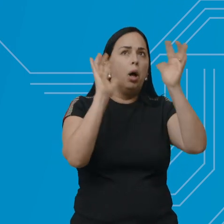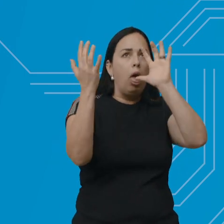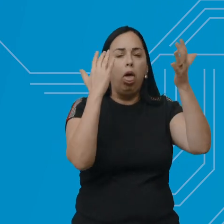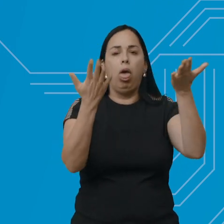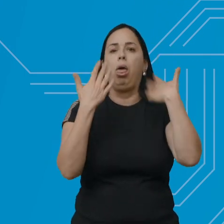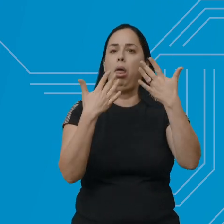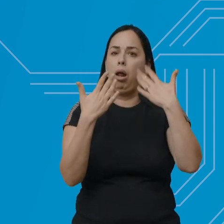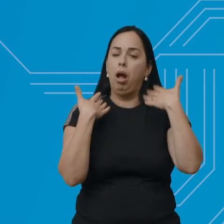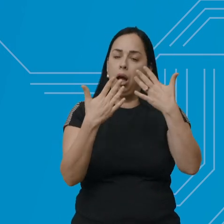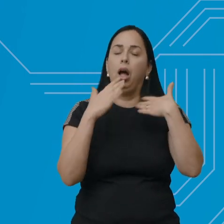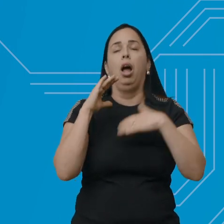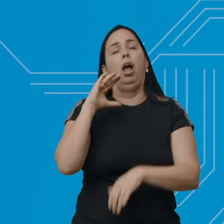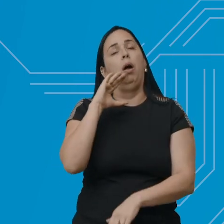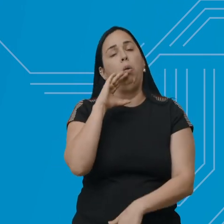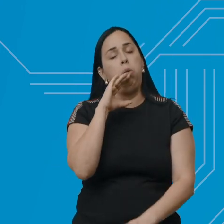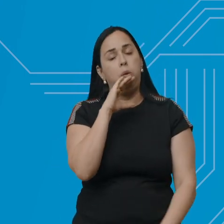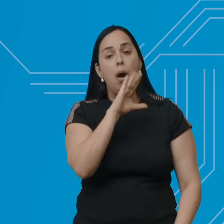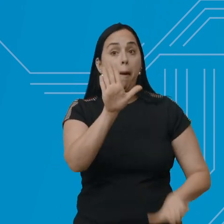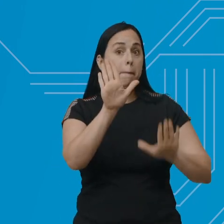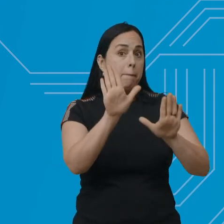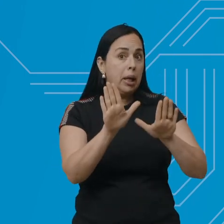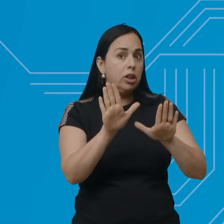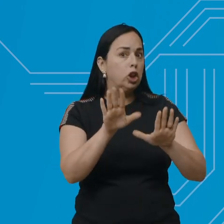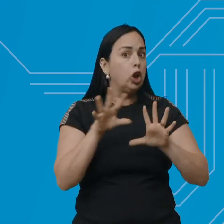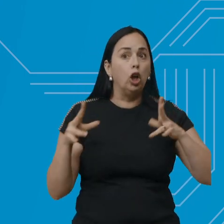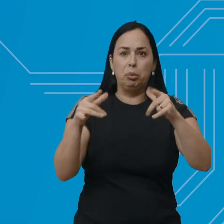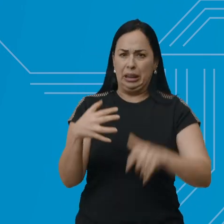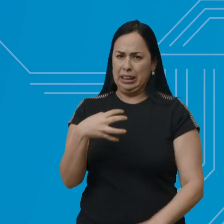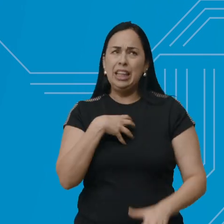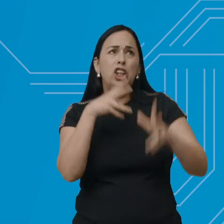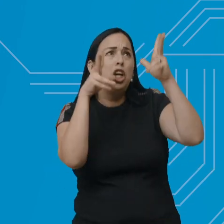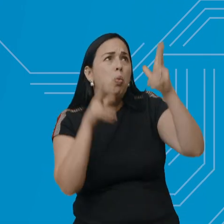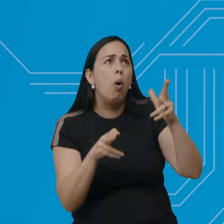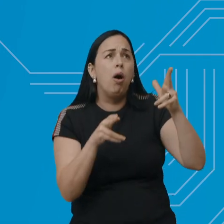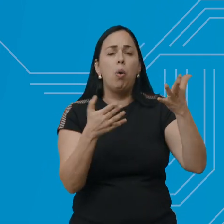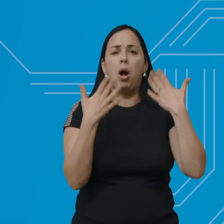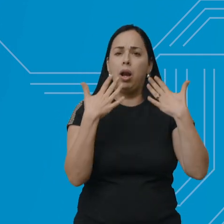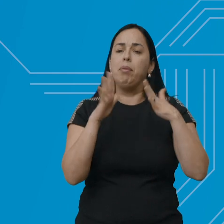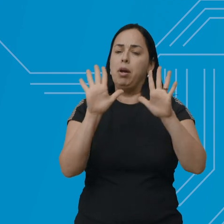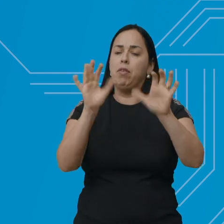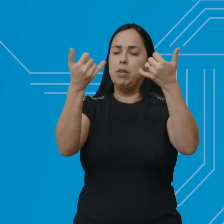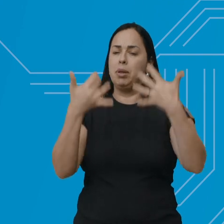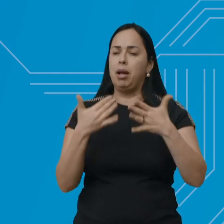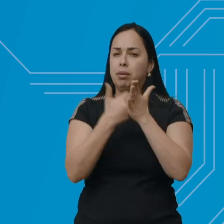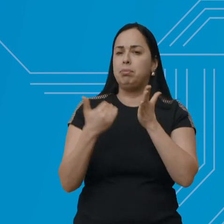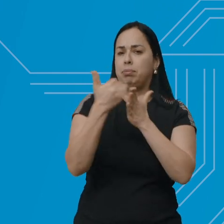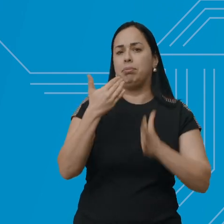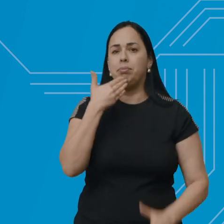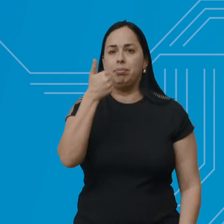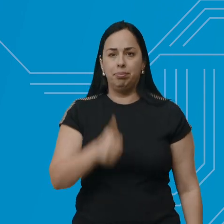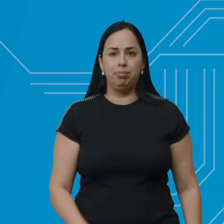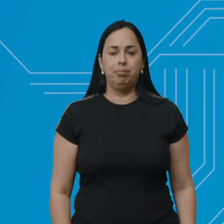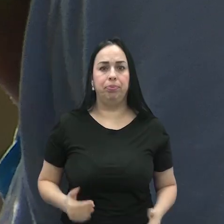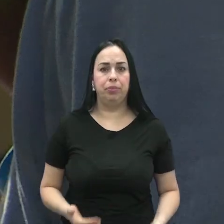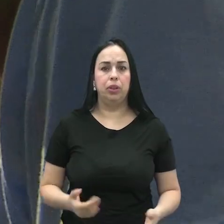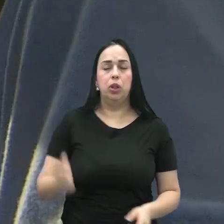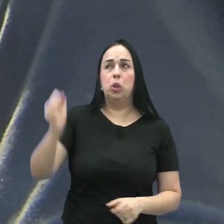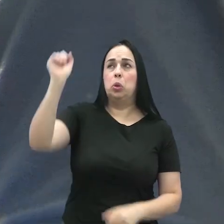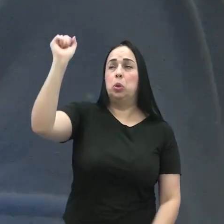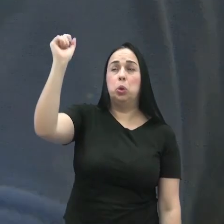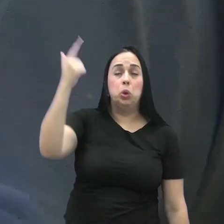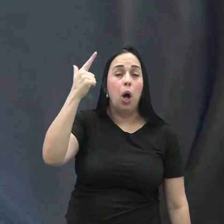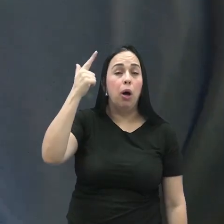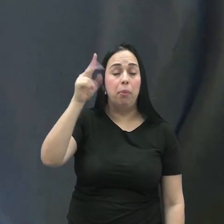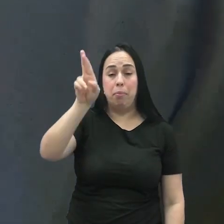calor. Especialistas afirmam que o calor não atinge a todos da mesma maneira. Na reportagem te explicamos melhor. No